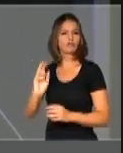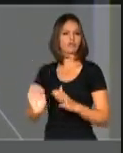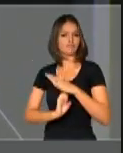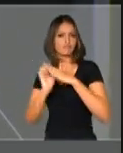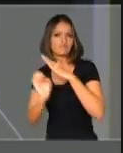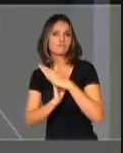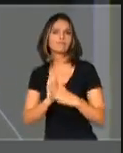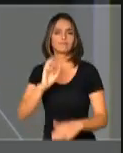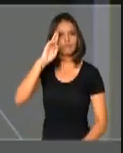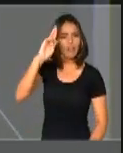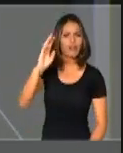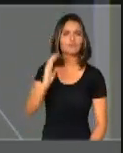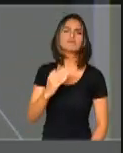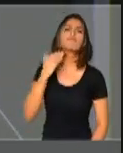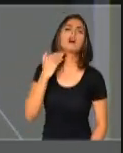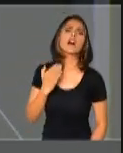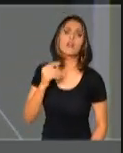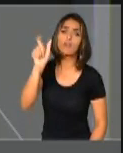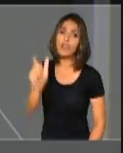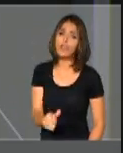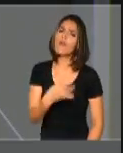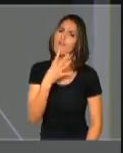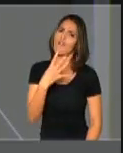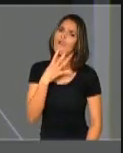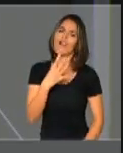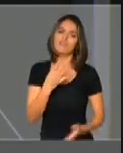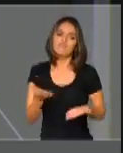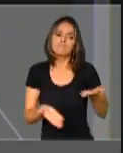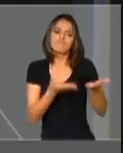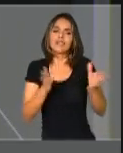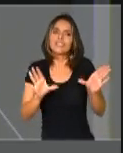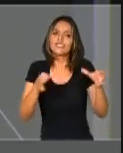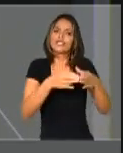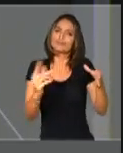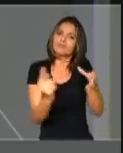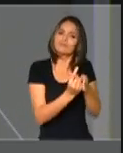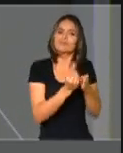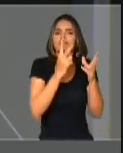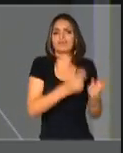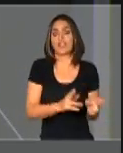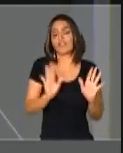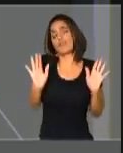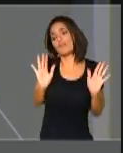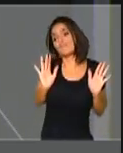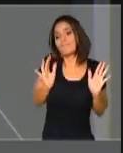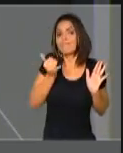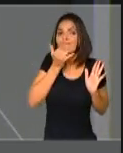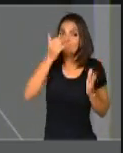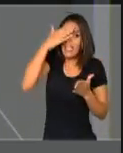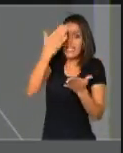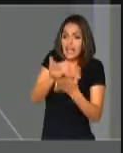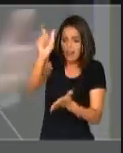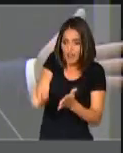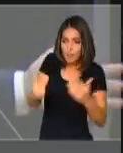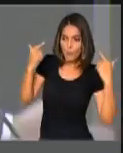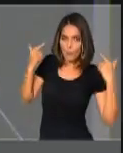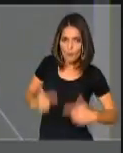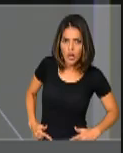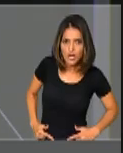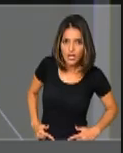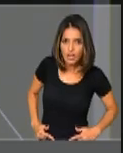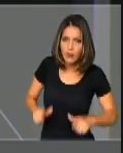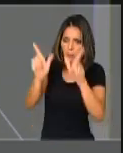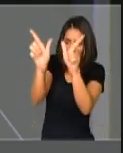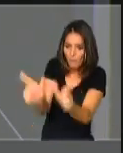dos banqueiros, até porque ele pertence a esse time. E aí, cá para nós, eu não posso acreditar na imparcialidade de